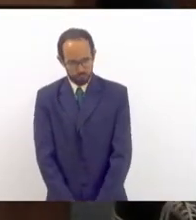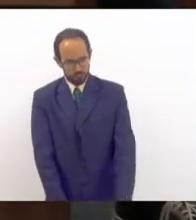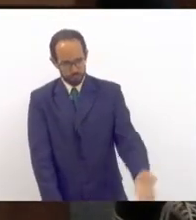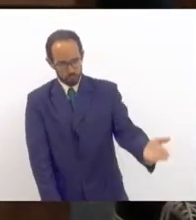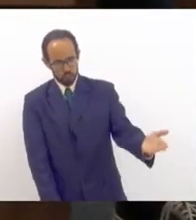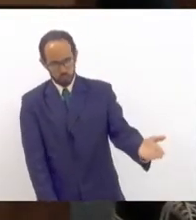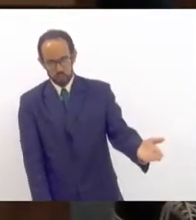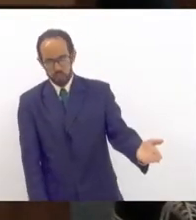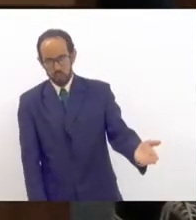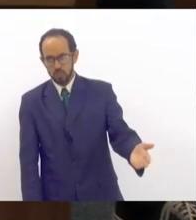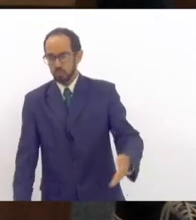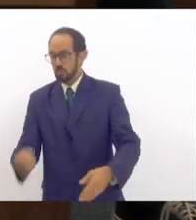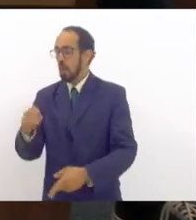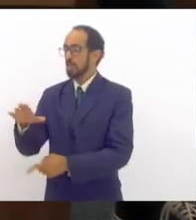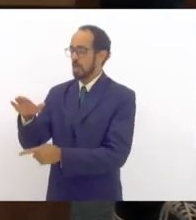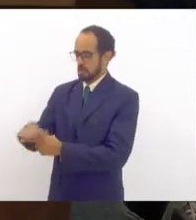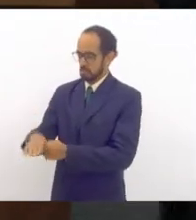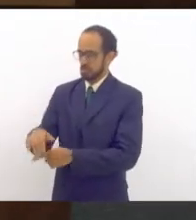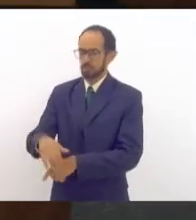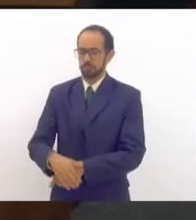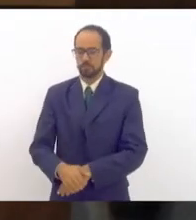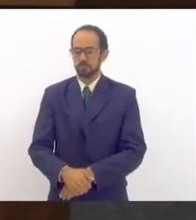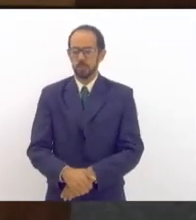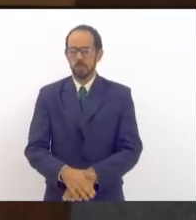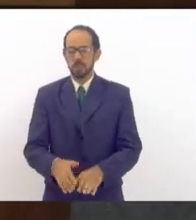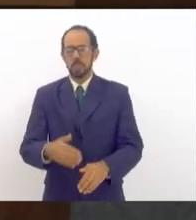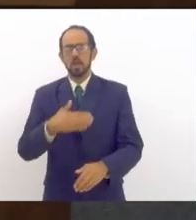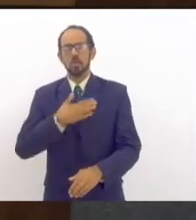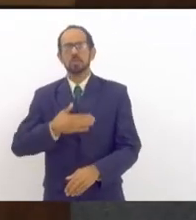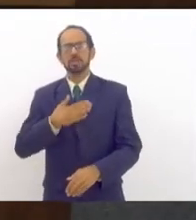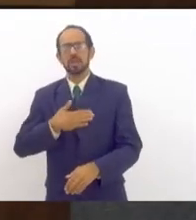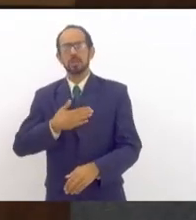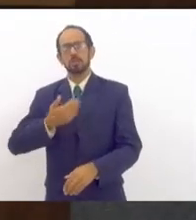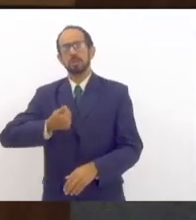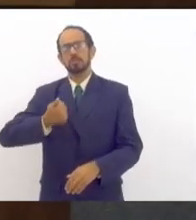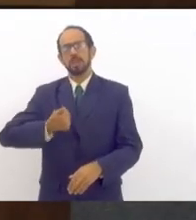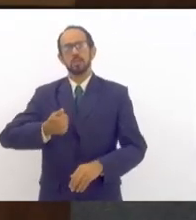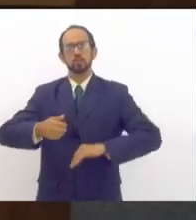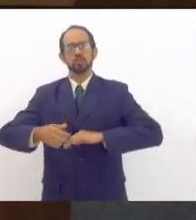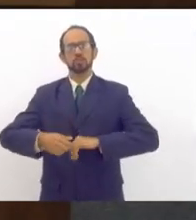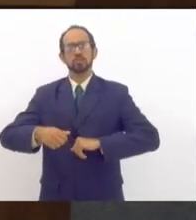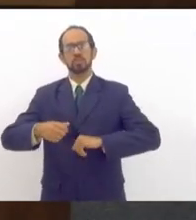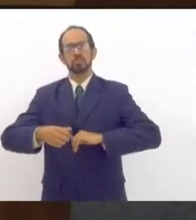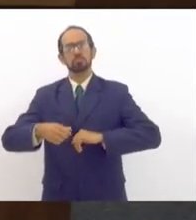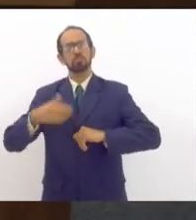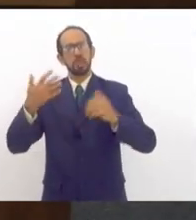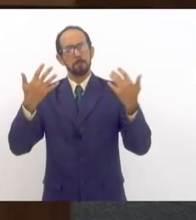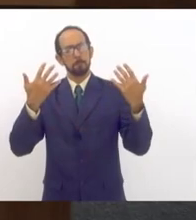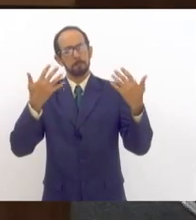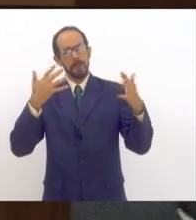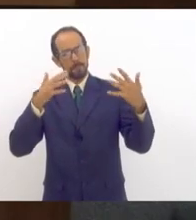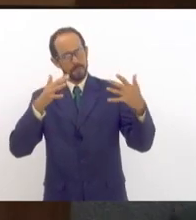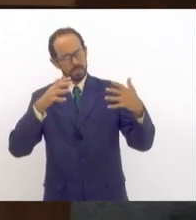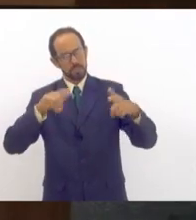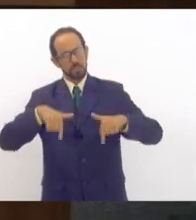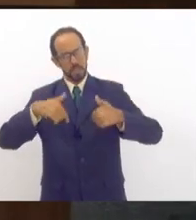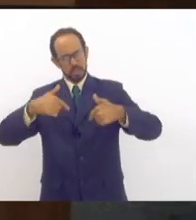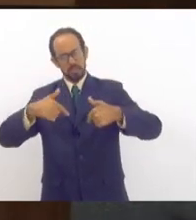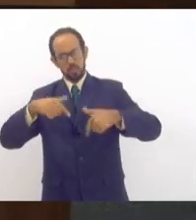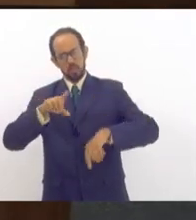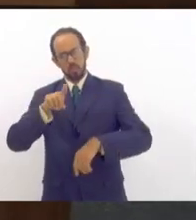Boa tarde queria primeiro saudar essa iniciativa do deputado Daniel liberon que